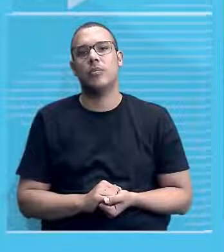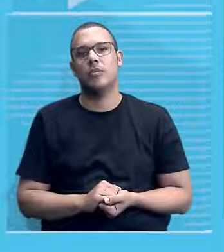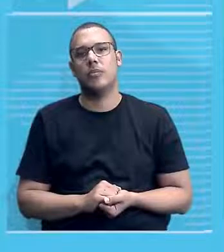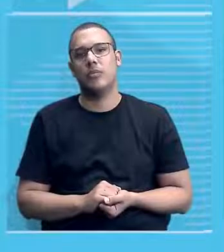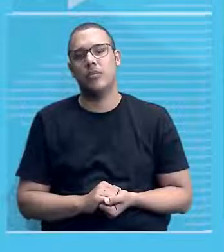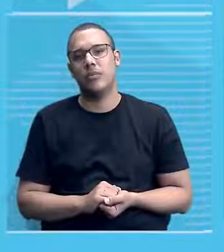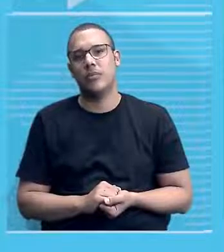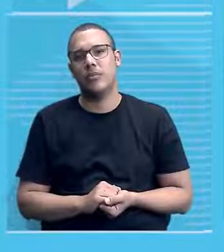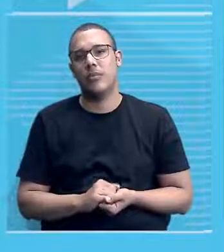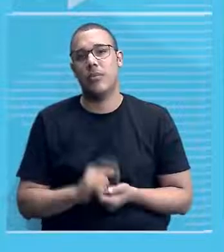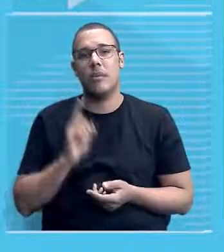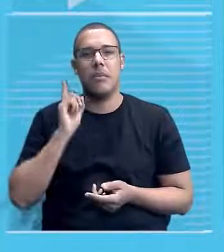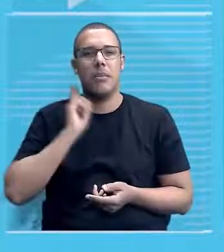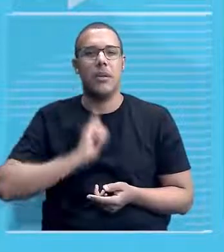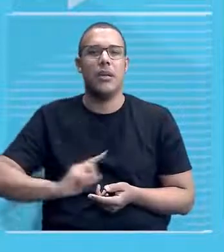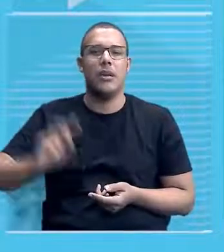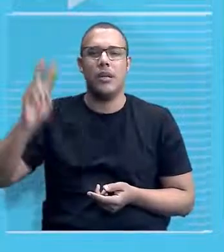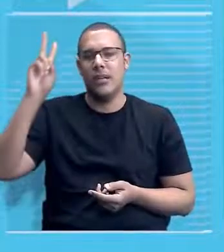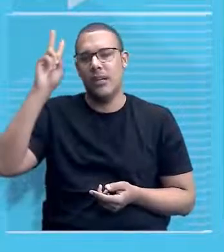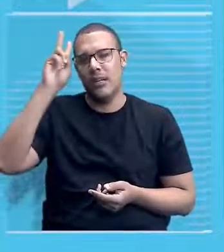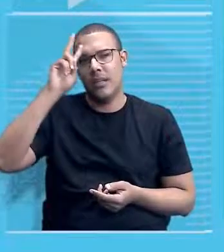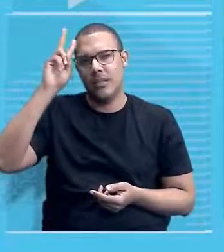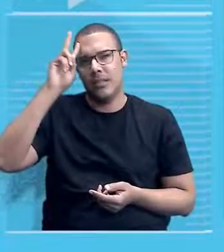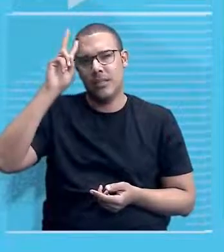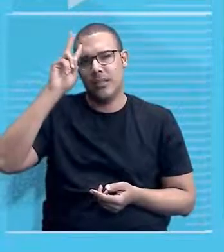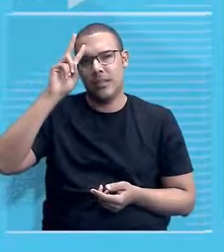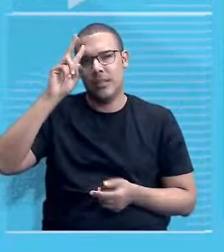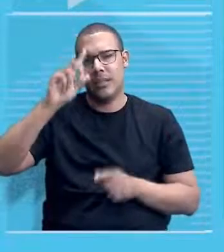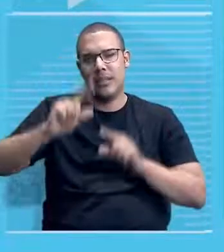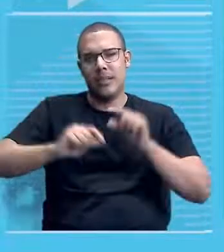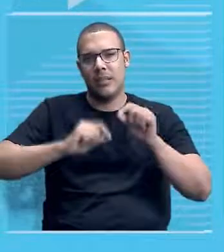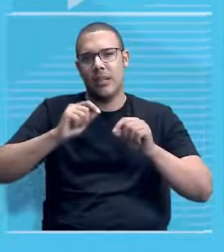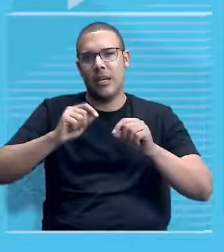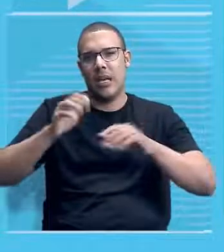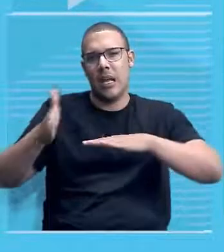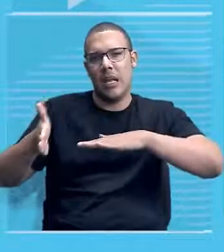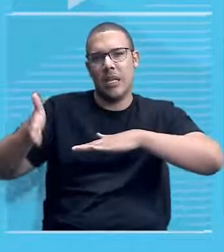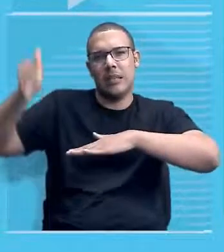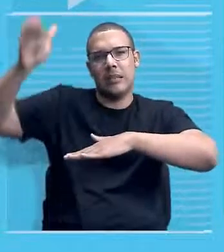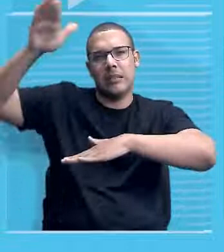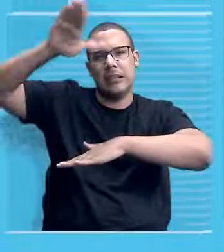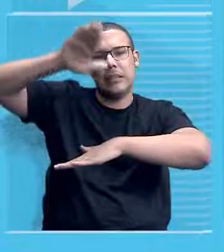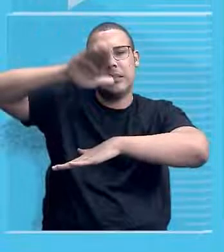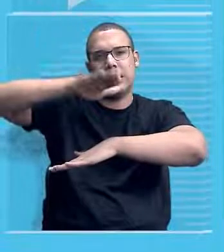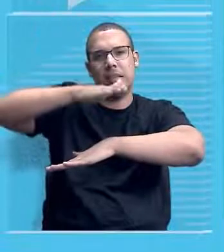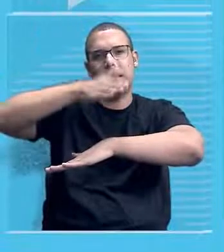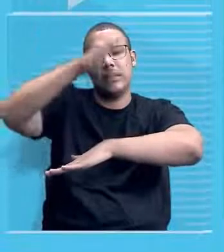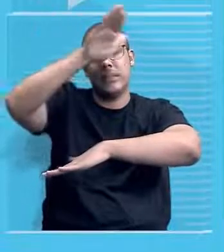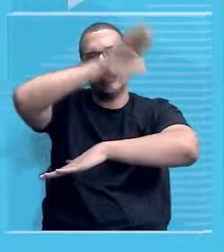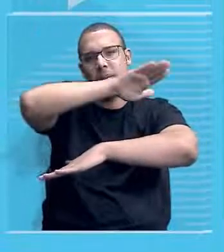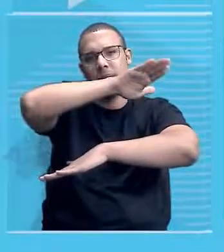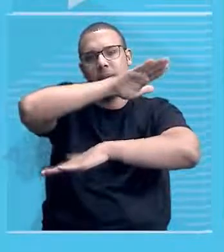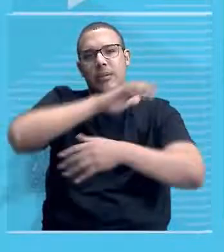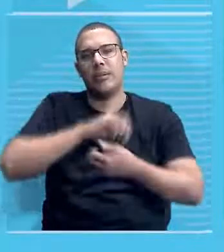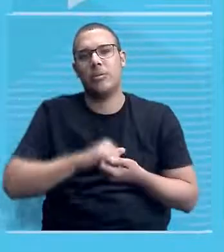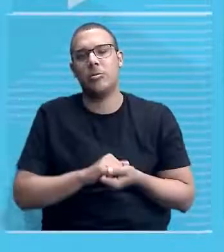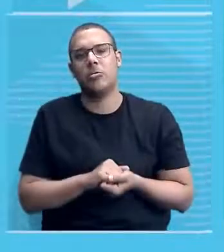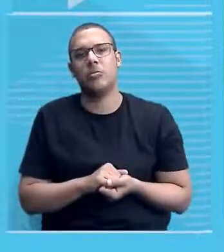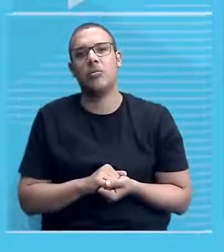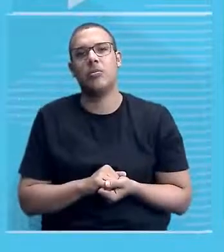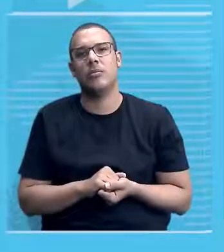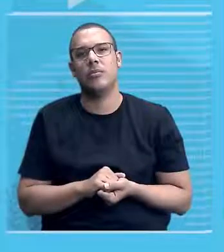já leva a gente para muitas aquelas montanhas aquelas penhas daquele chama né